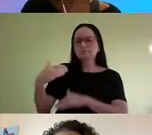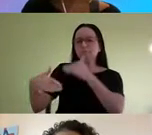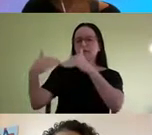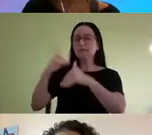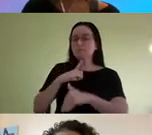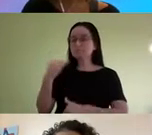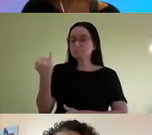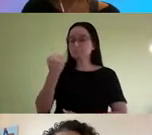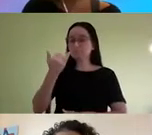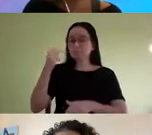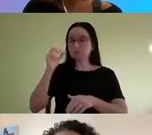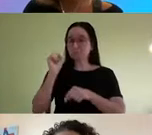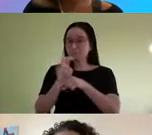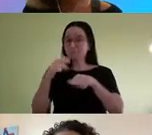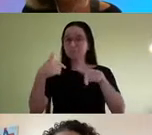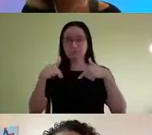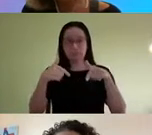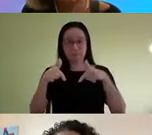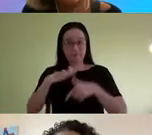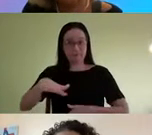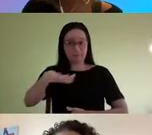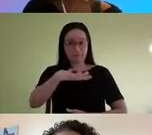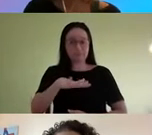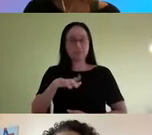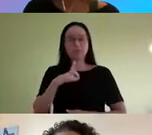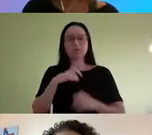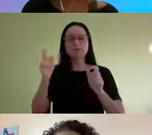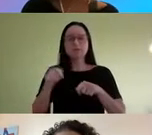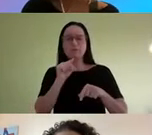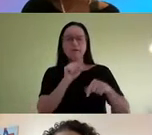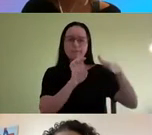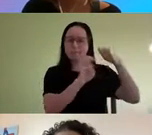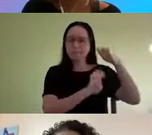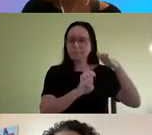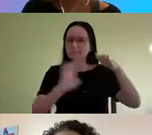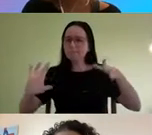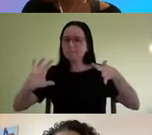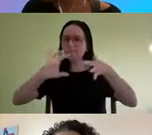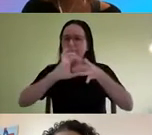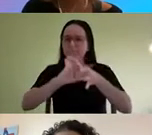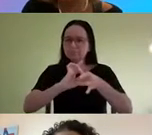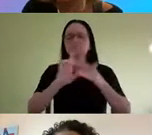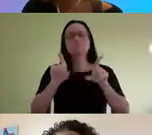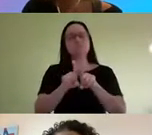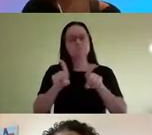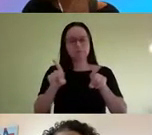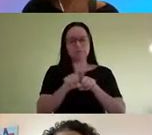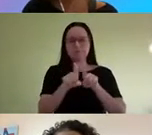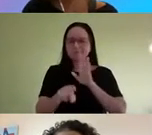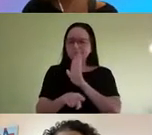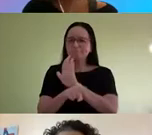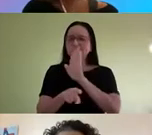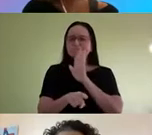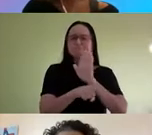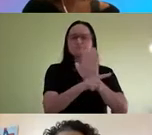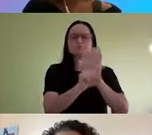Ele visa aproximar vocês das empresas. A gente trabalha ajudando em processo seletivo. A gente